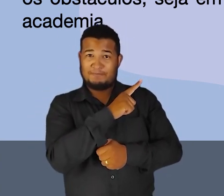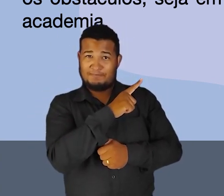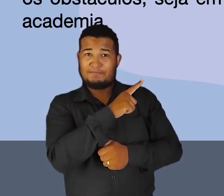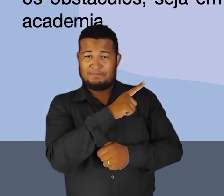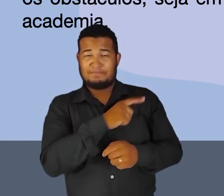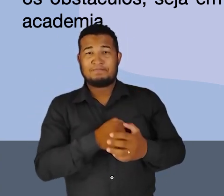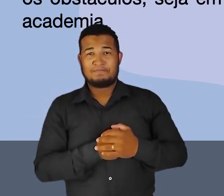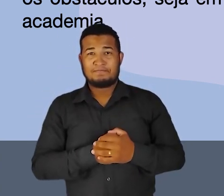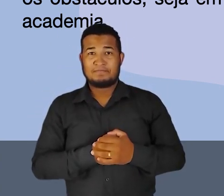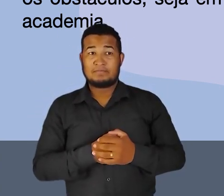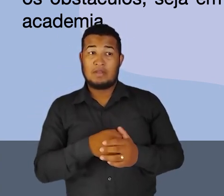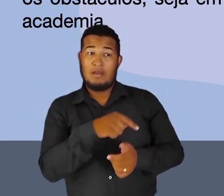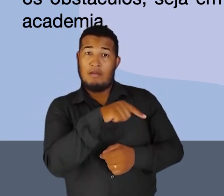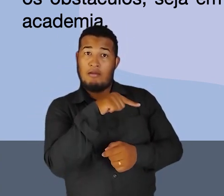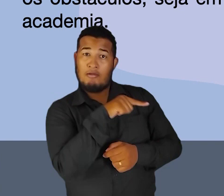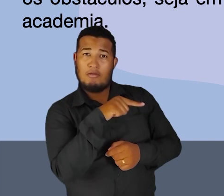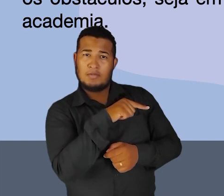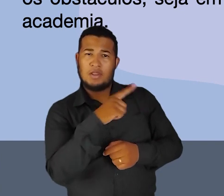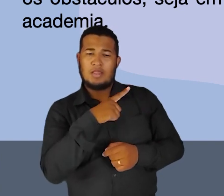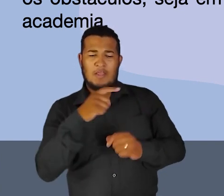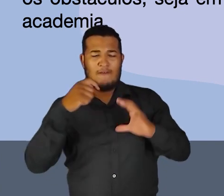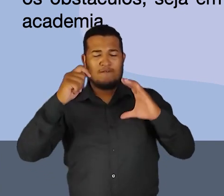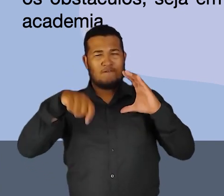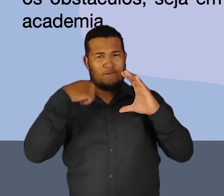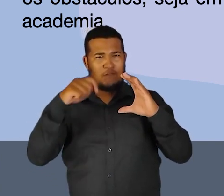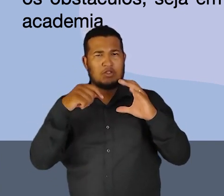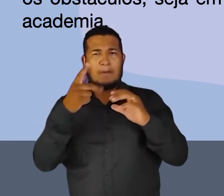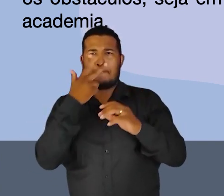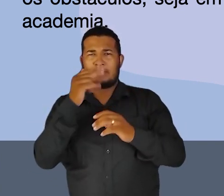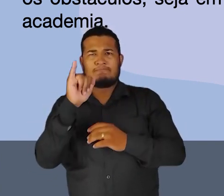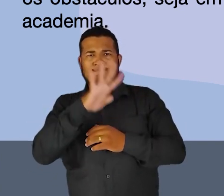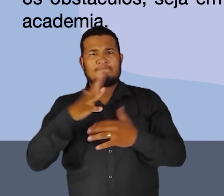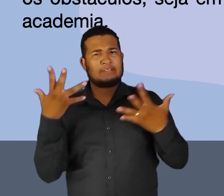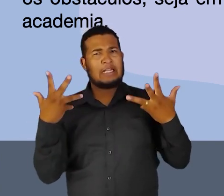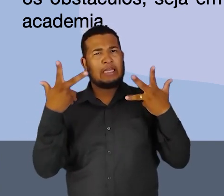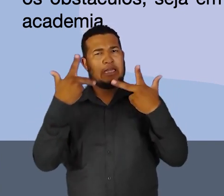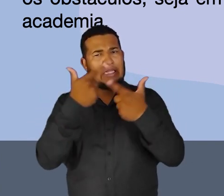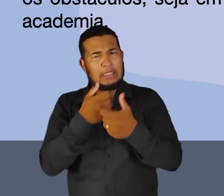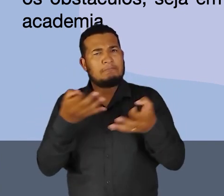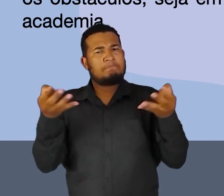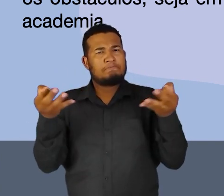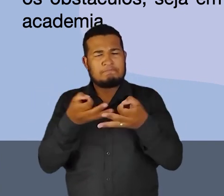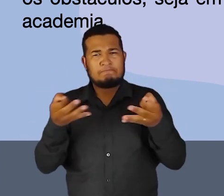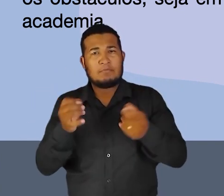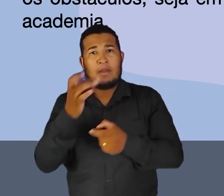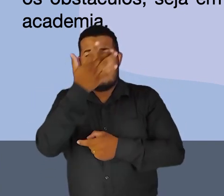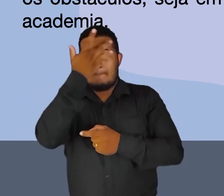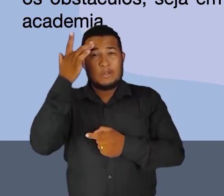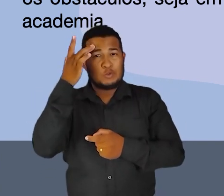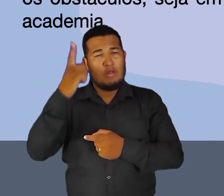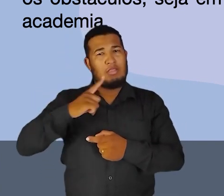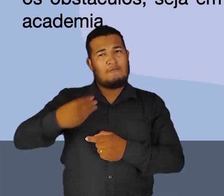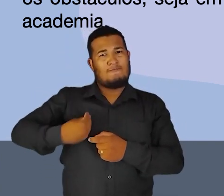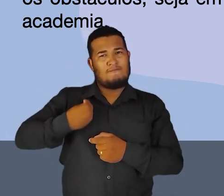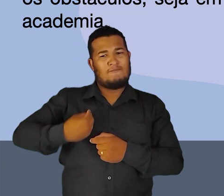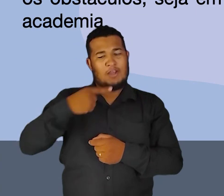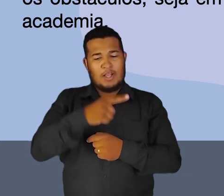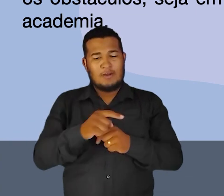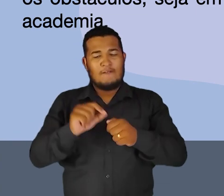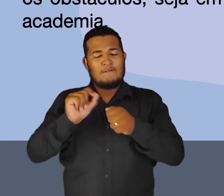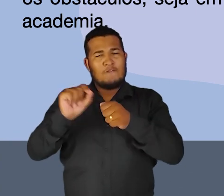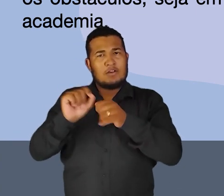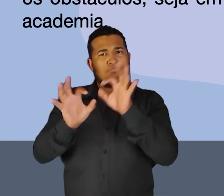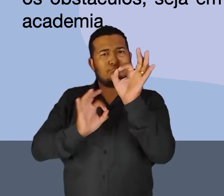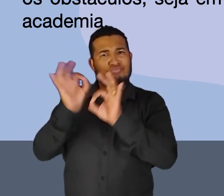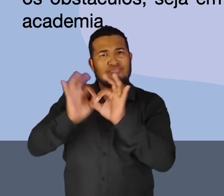aí. A de baixo, passamos até no vídeo, uma cena linda, uma paisagem maravilhosa, onde uma pessoa estava ali praticando,